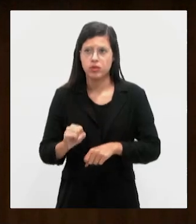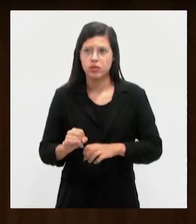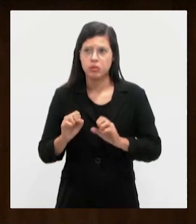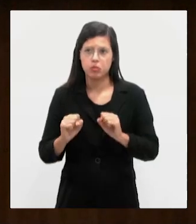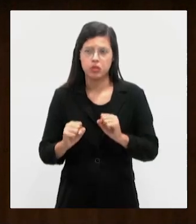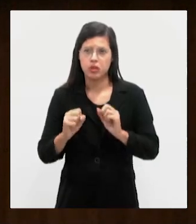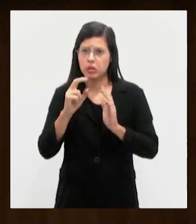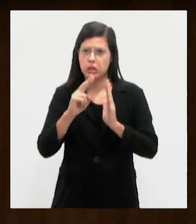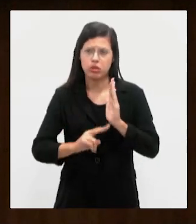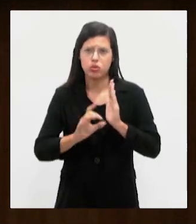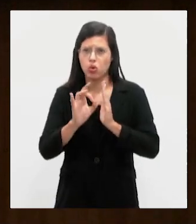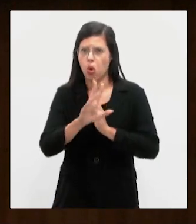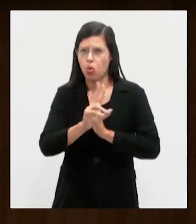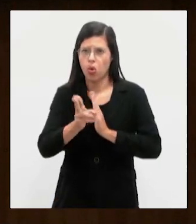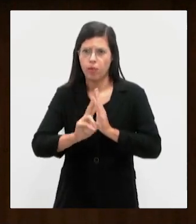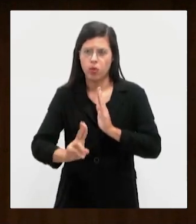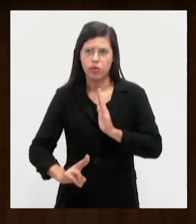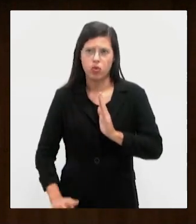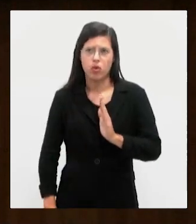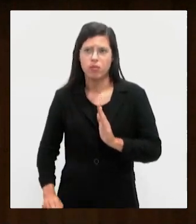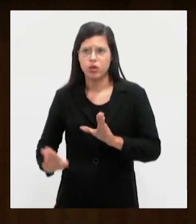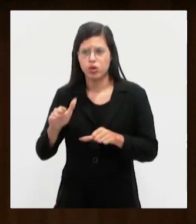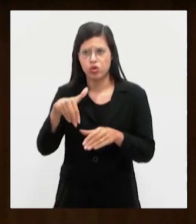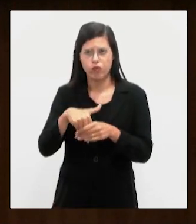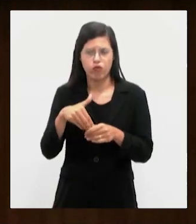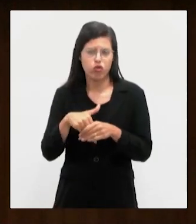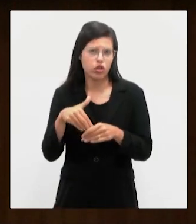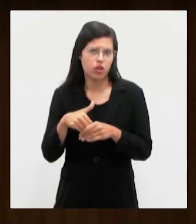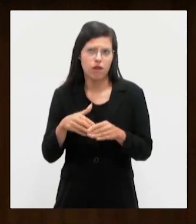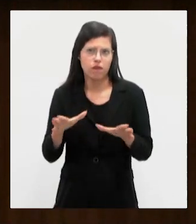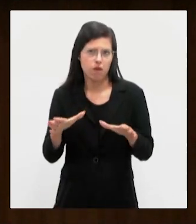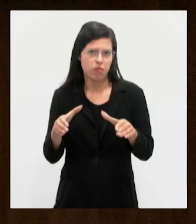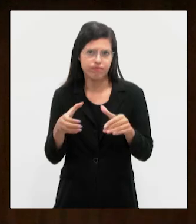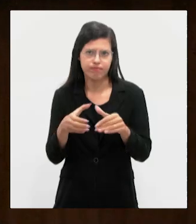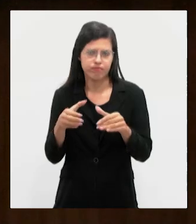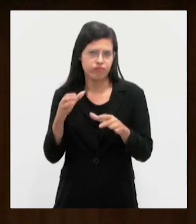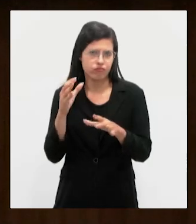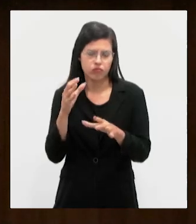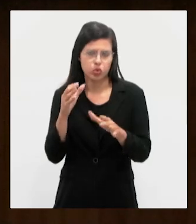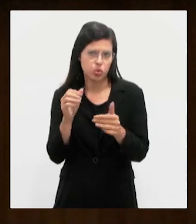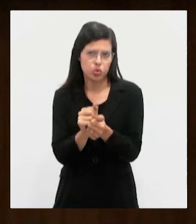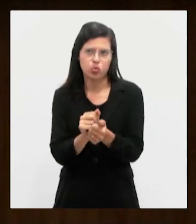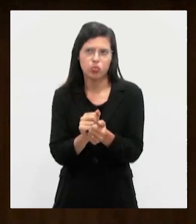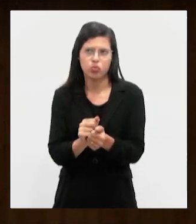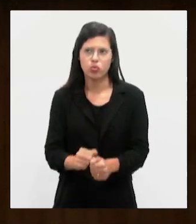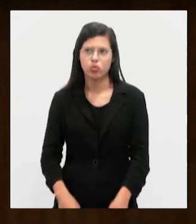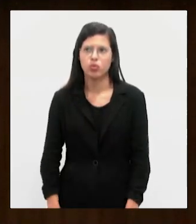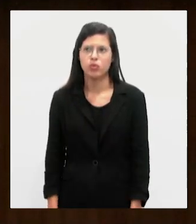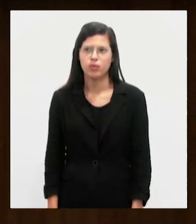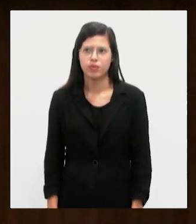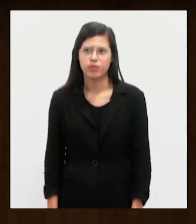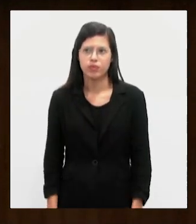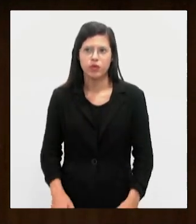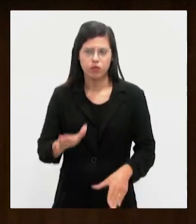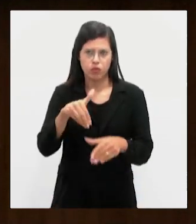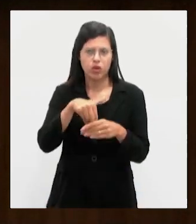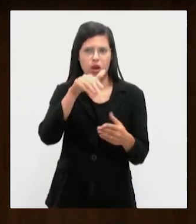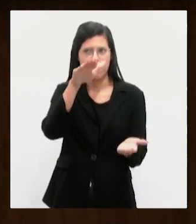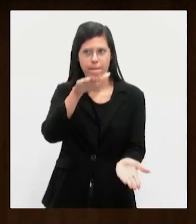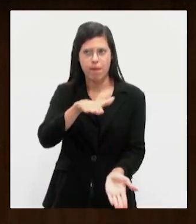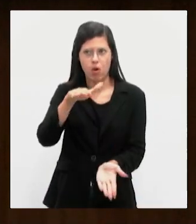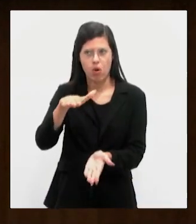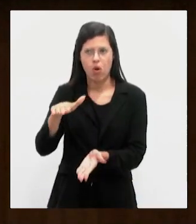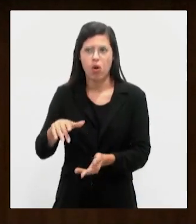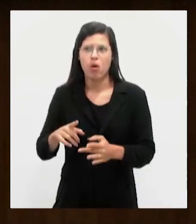em conjunto, porque é o mesmo prêmio e a gente ganharia a velocidade. Se a deputada Votar em bloco, né, o deputado? mas